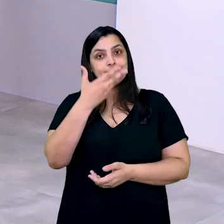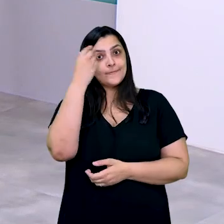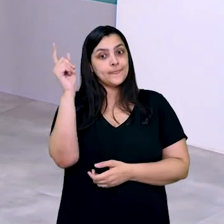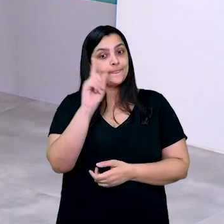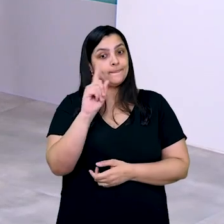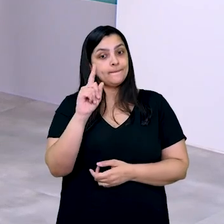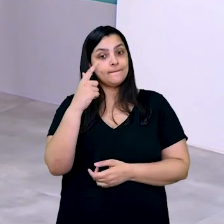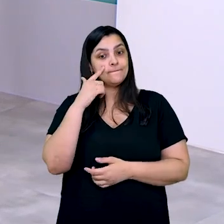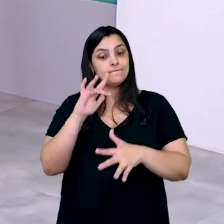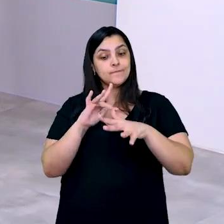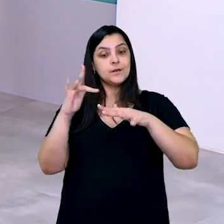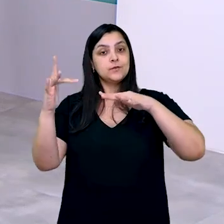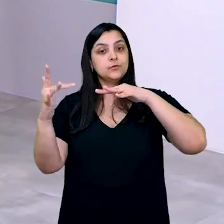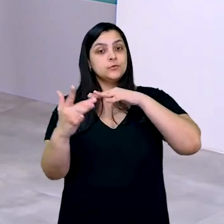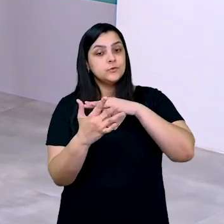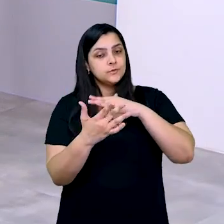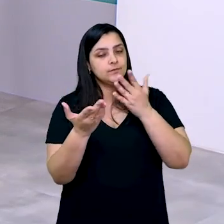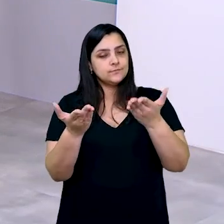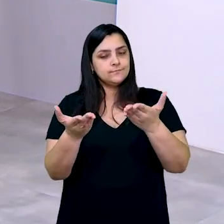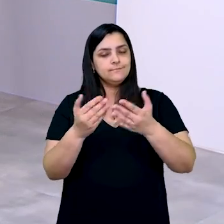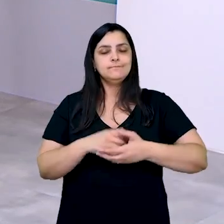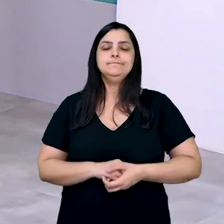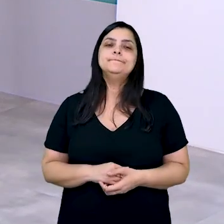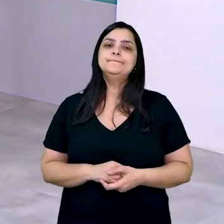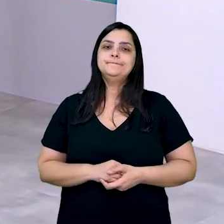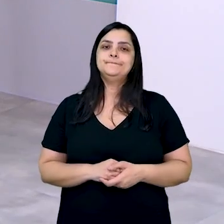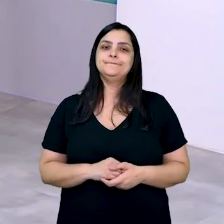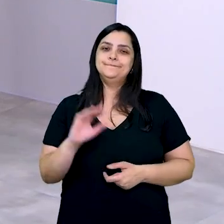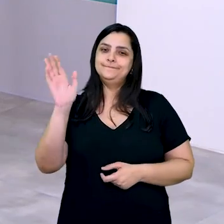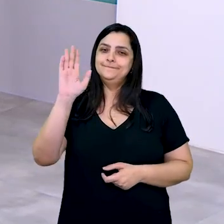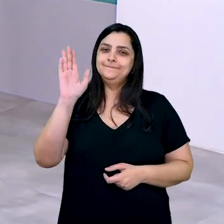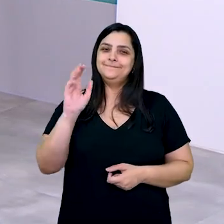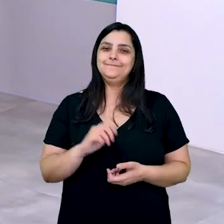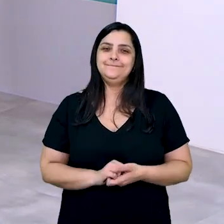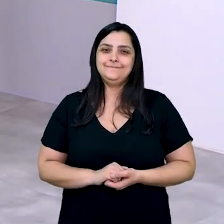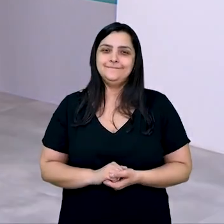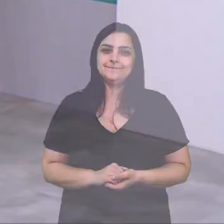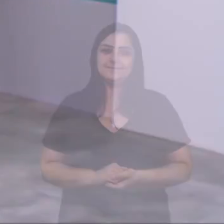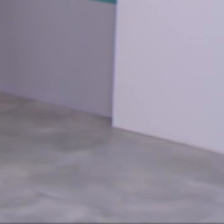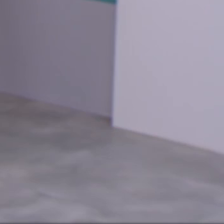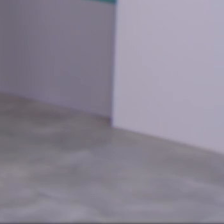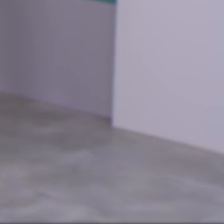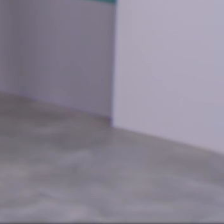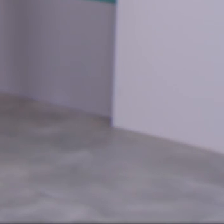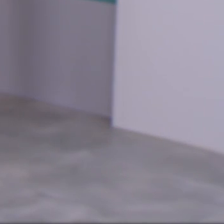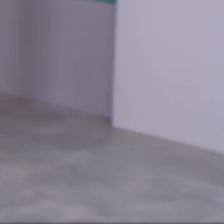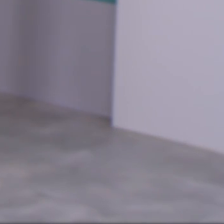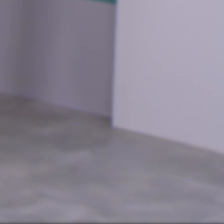companhia e não se esqueça de nos acompanhar também pelas mídias sociais do Tribunal. Tchau, tchau!